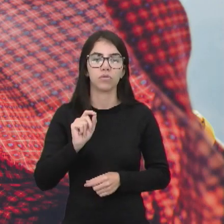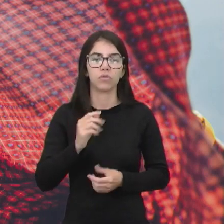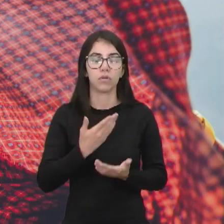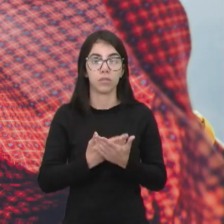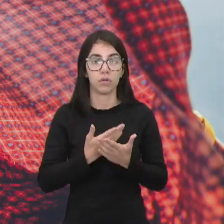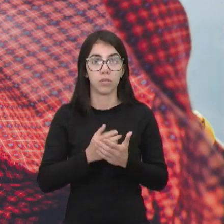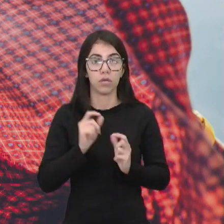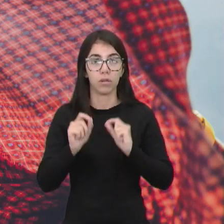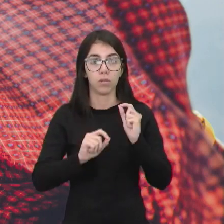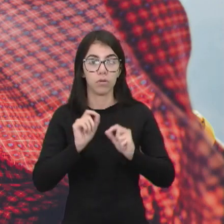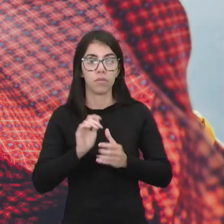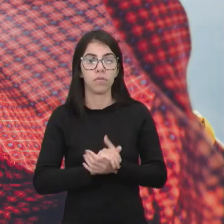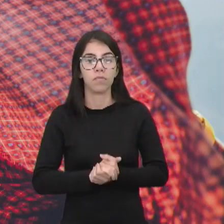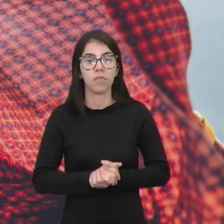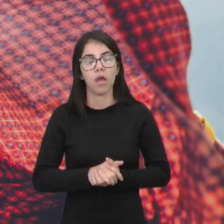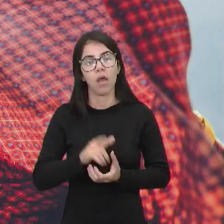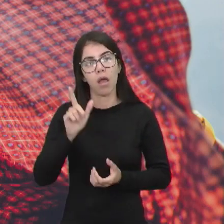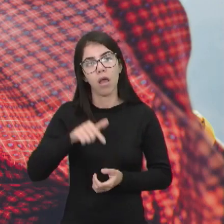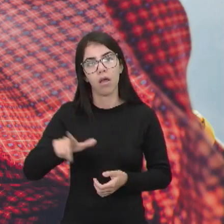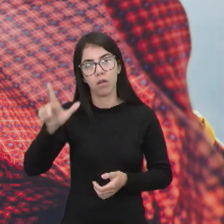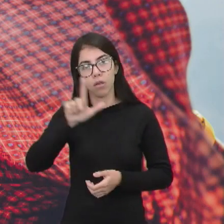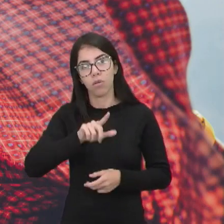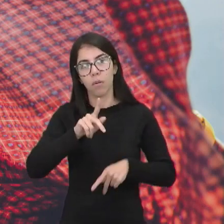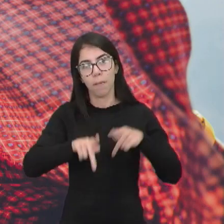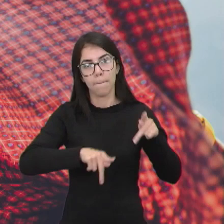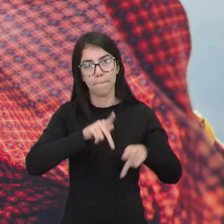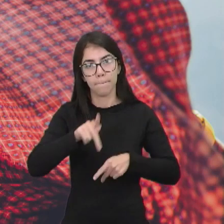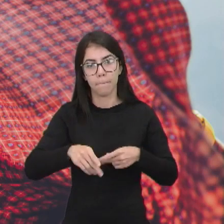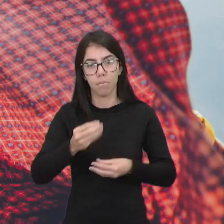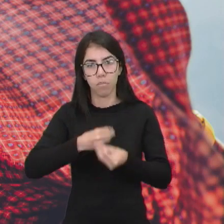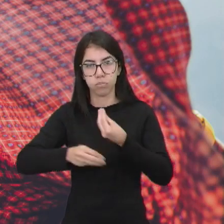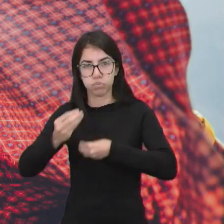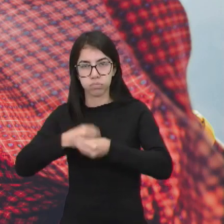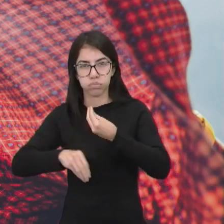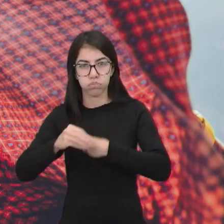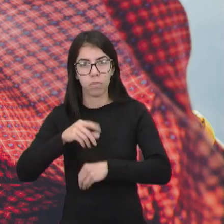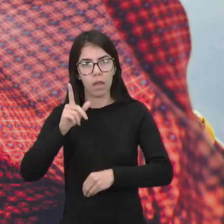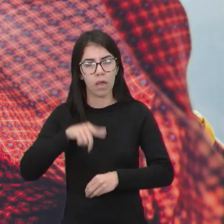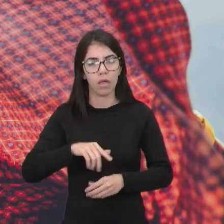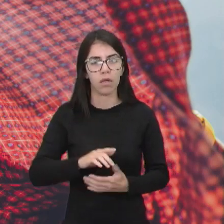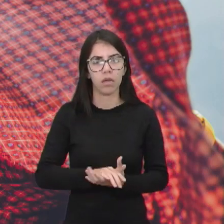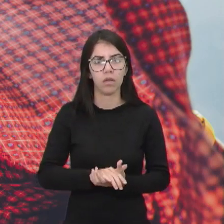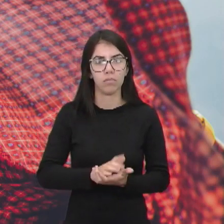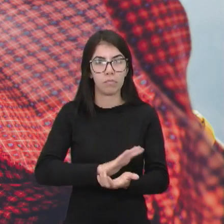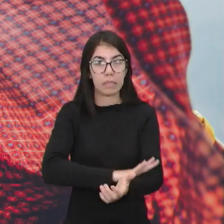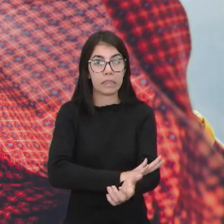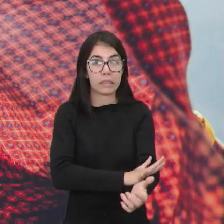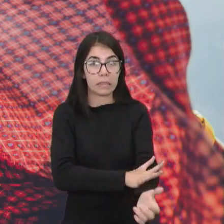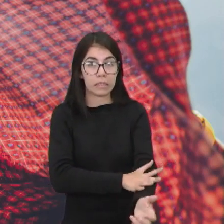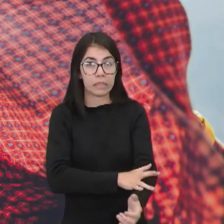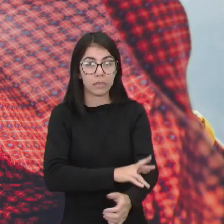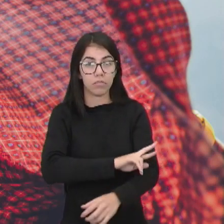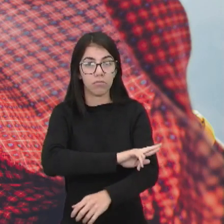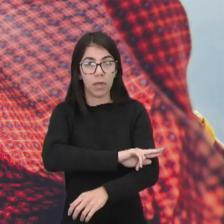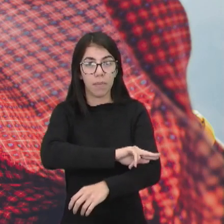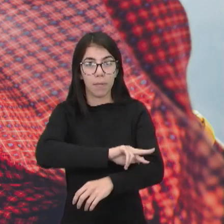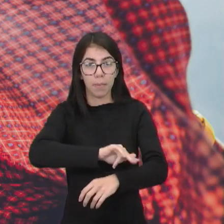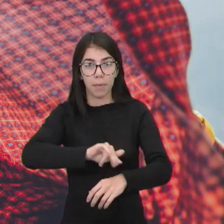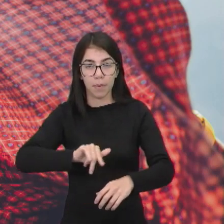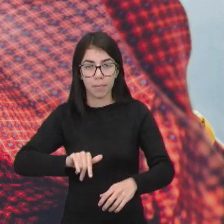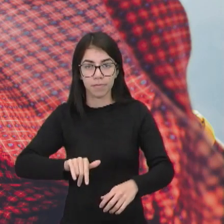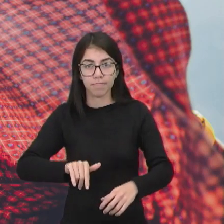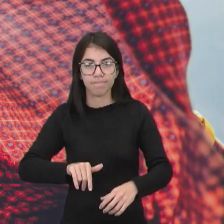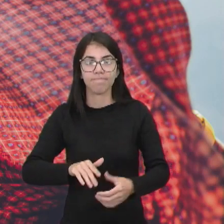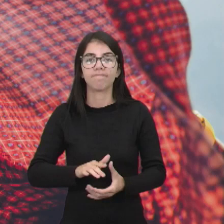aulas, justamente por sermos um povo miscigenado, é que o preconceito racial,